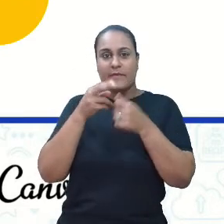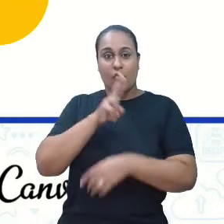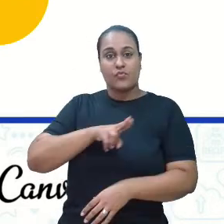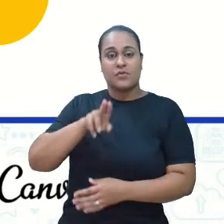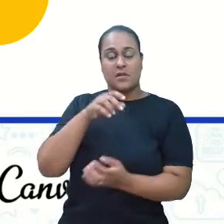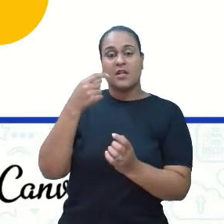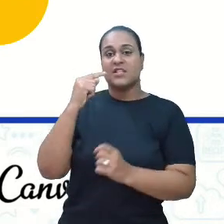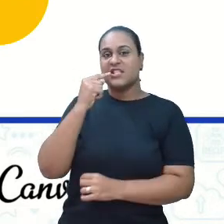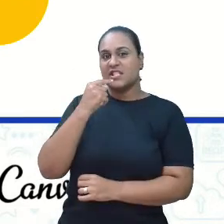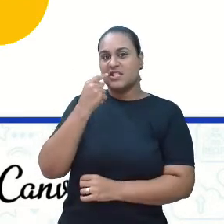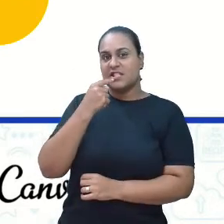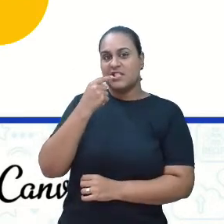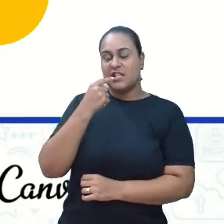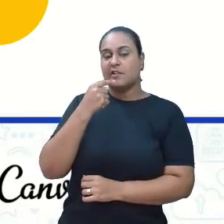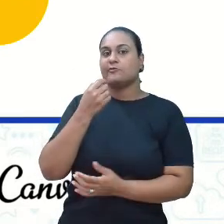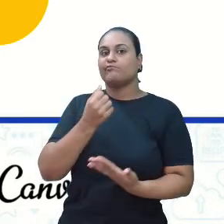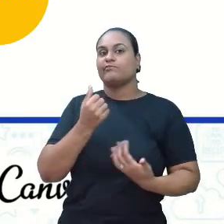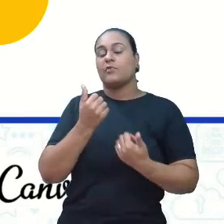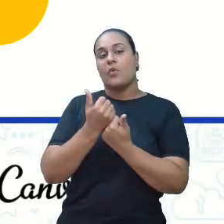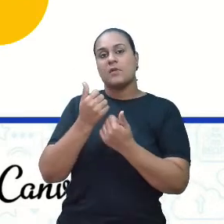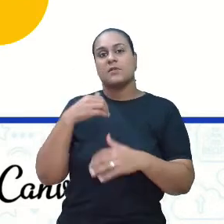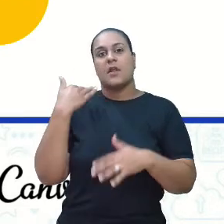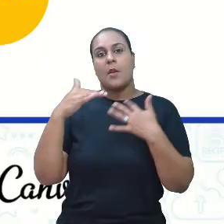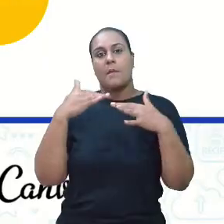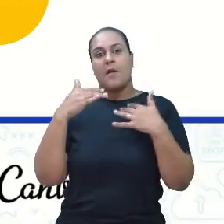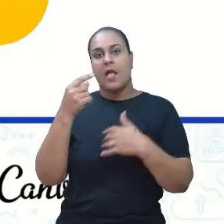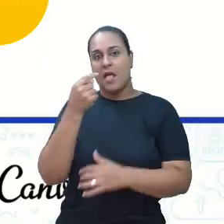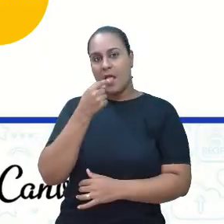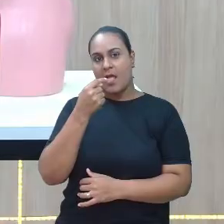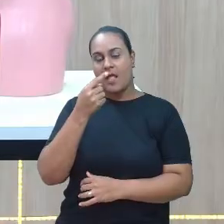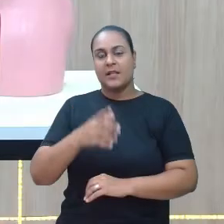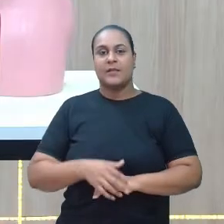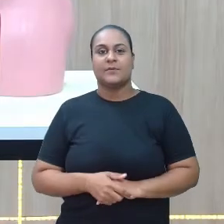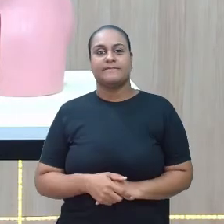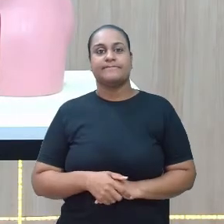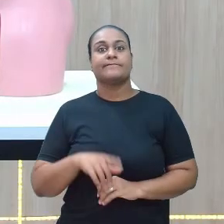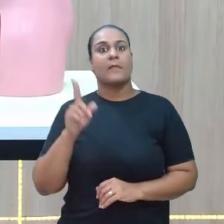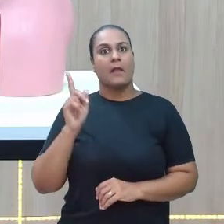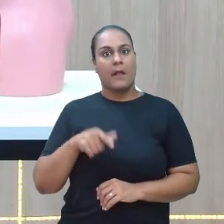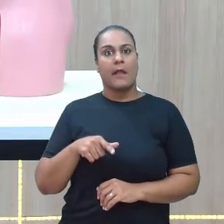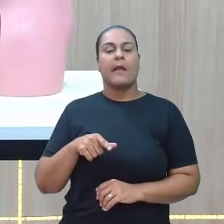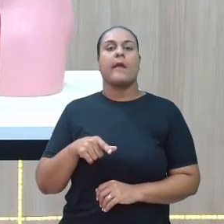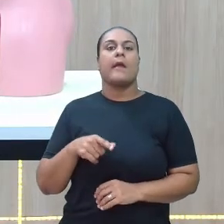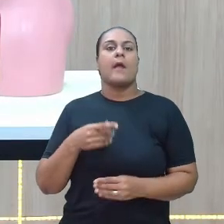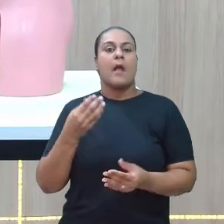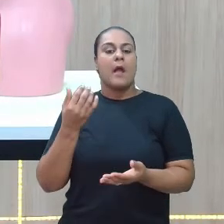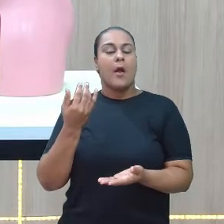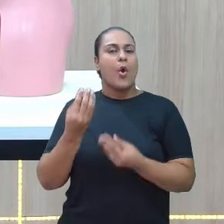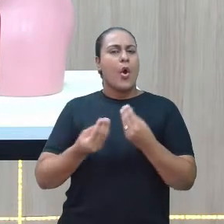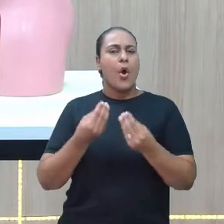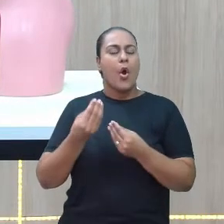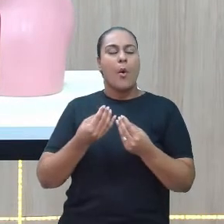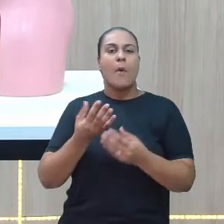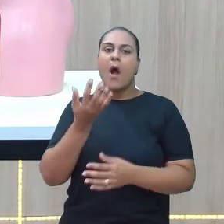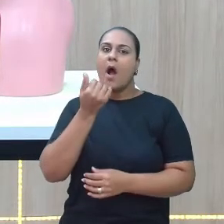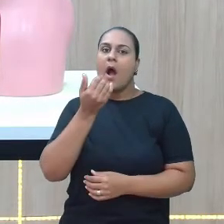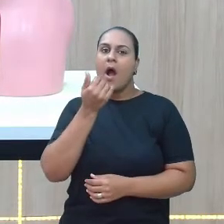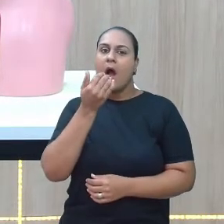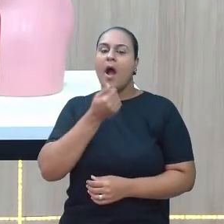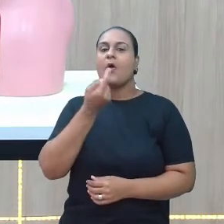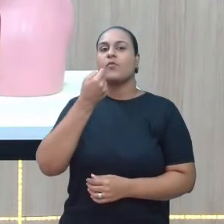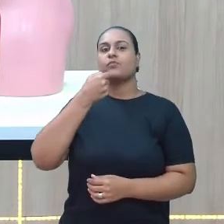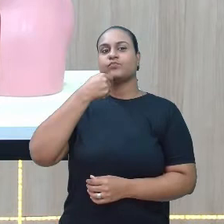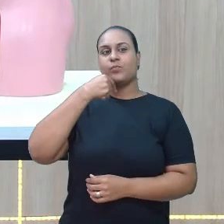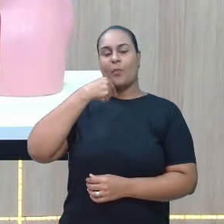com o auxílio dos movimentos da língua. Então, esse é o método que nós fazemos ao ingerir o